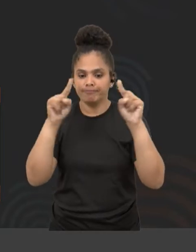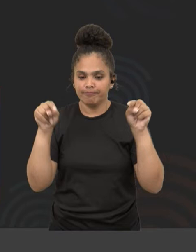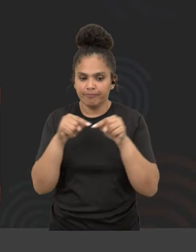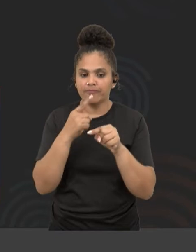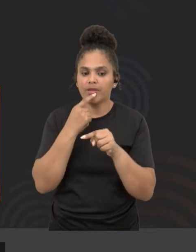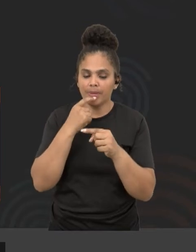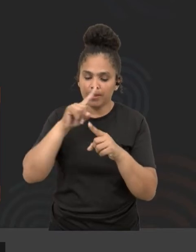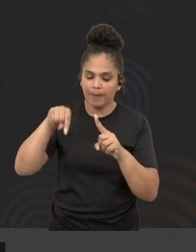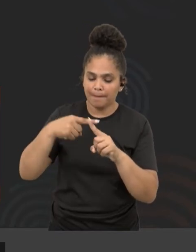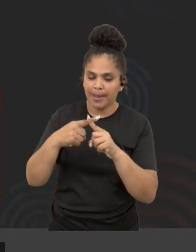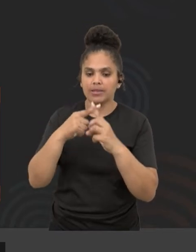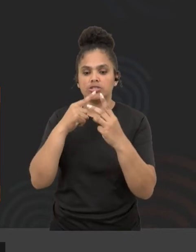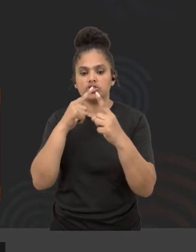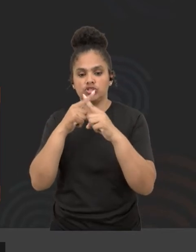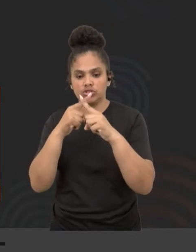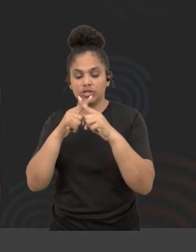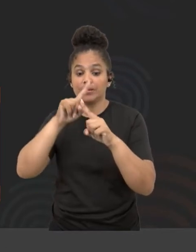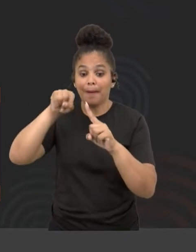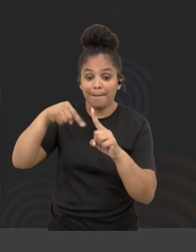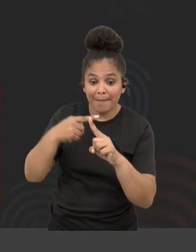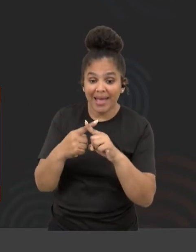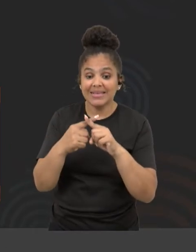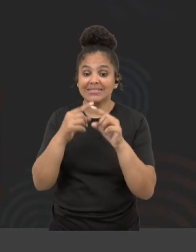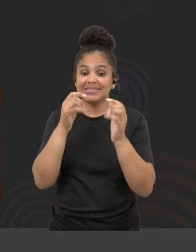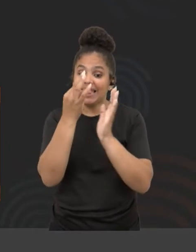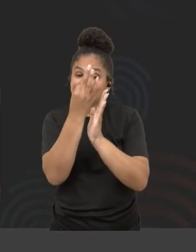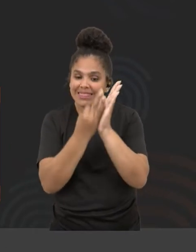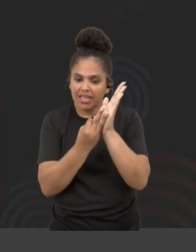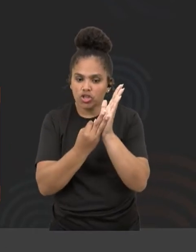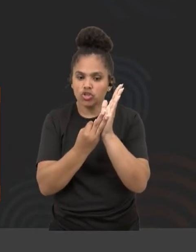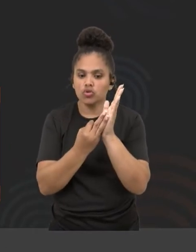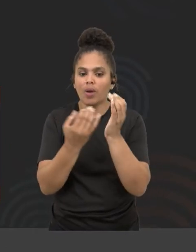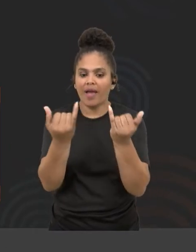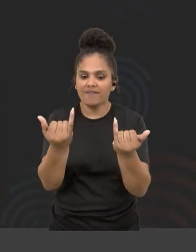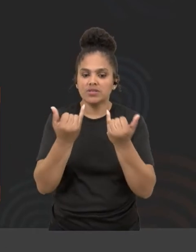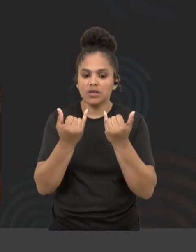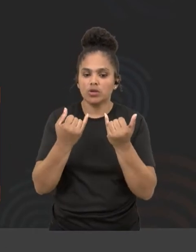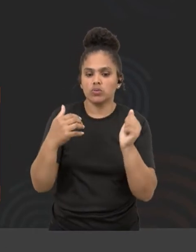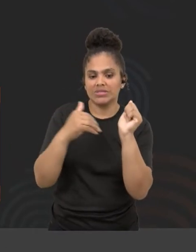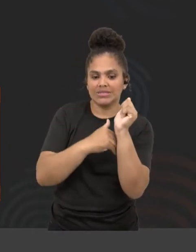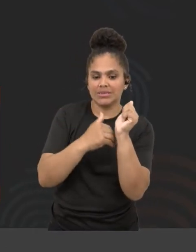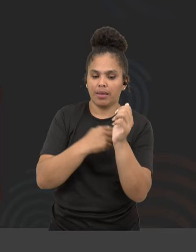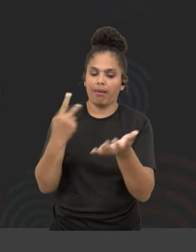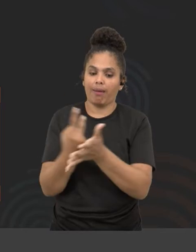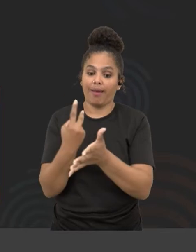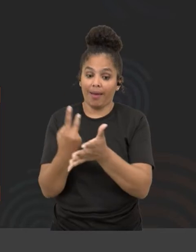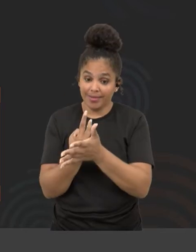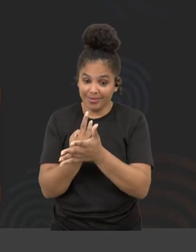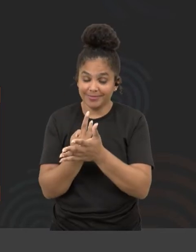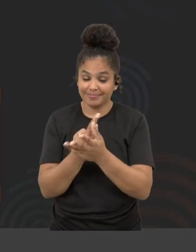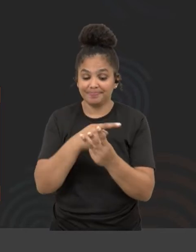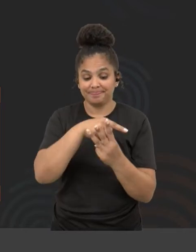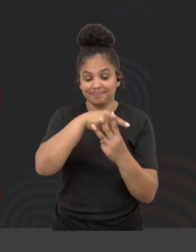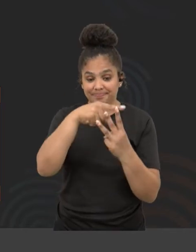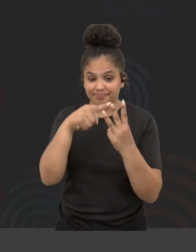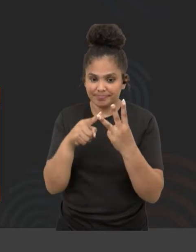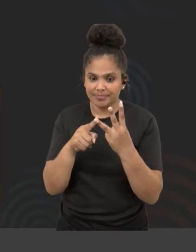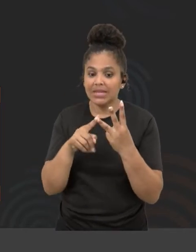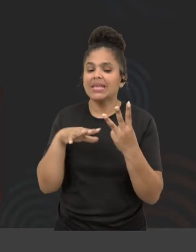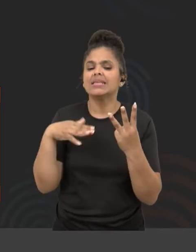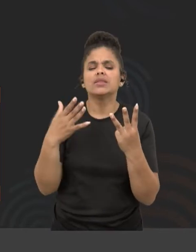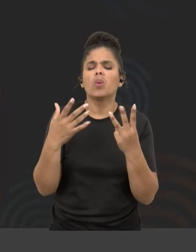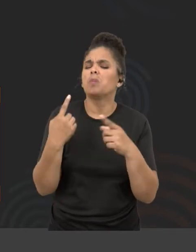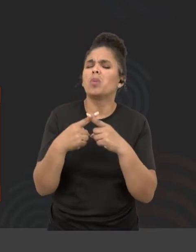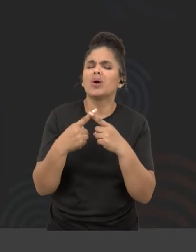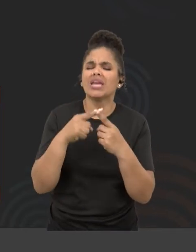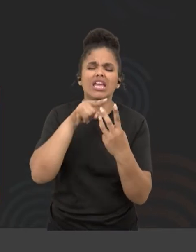X, eu estou colocando um textinho escrito senha incorreta. Beleza? Por que trazer a cor